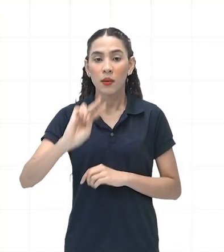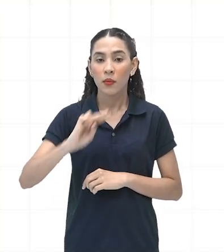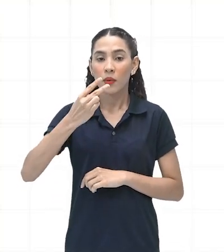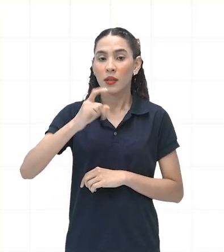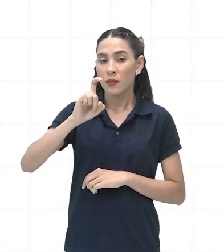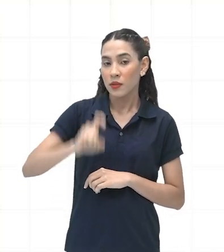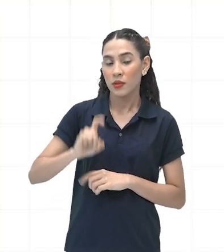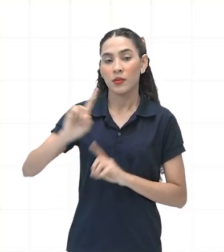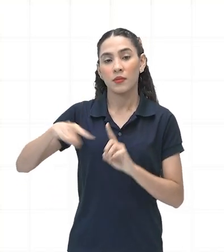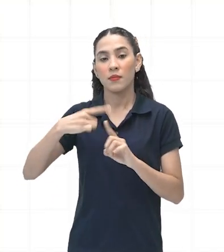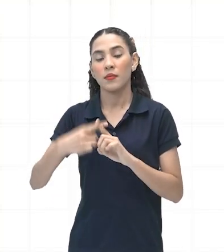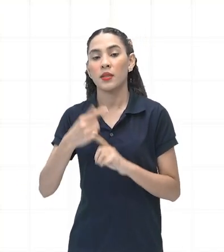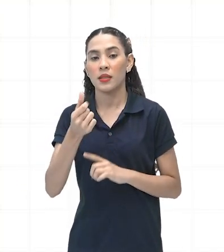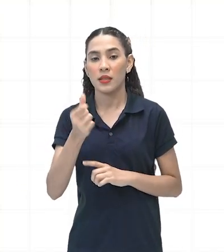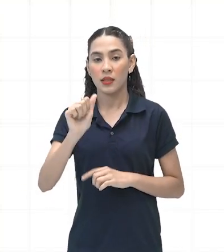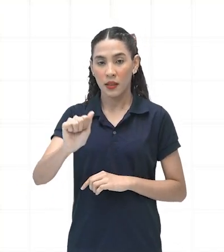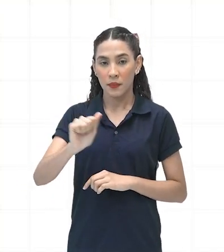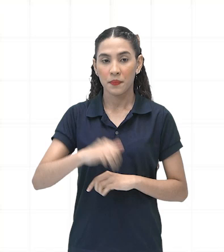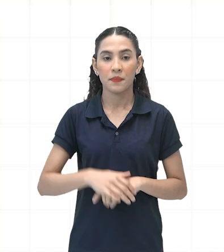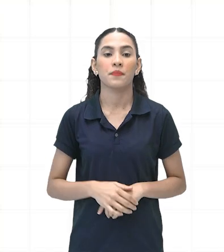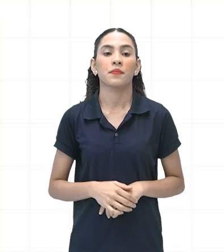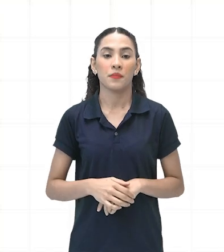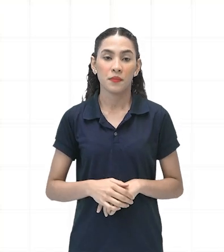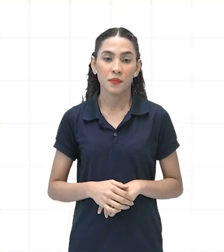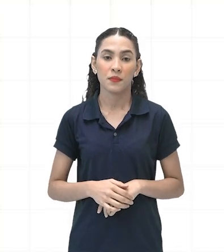quadrado x, mais 6a.